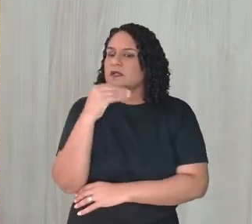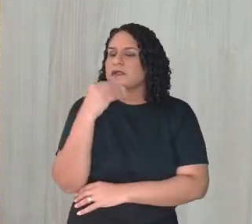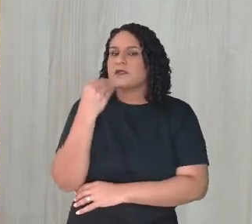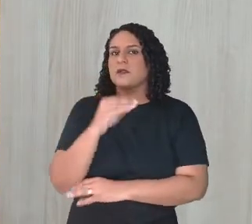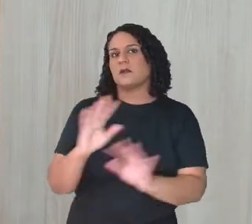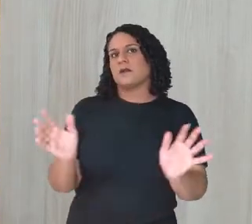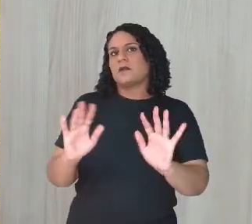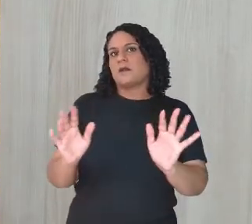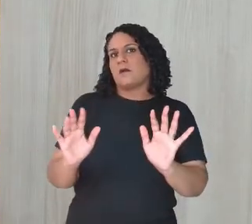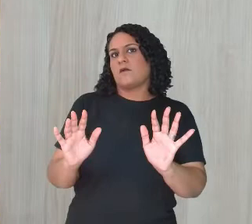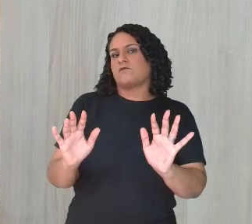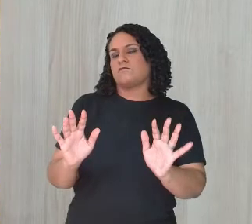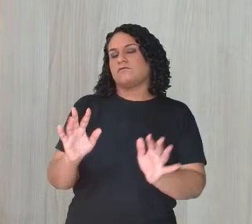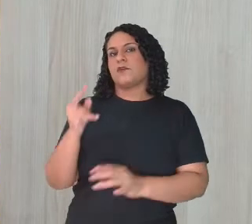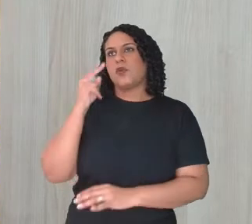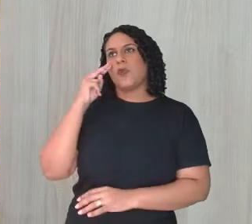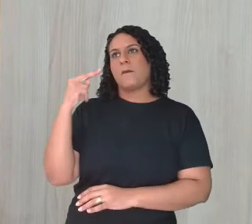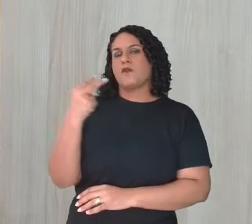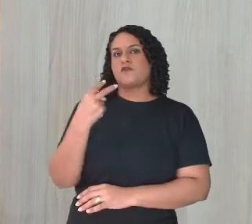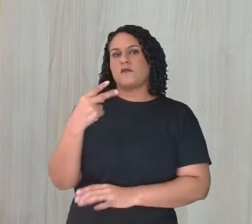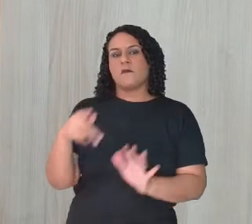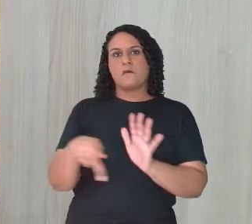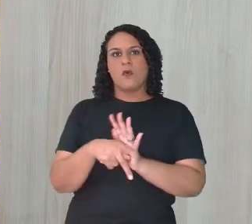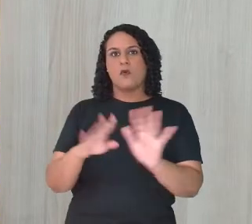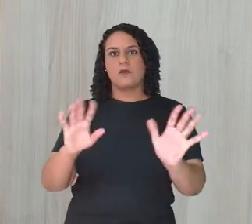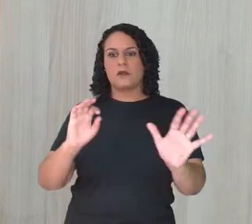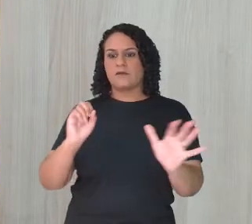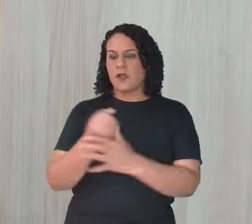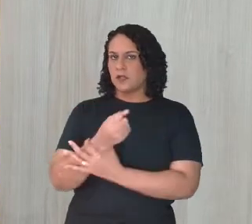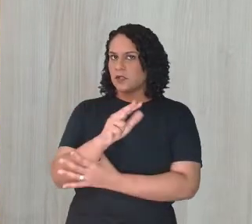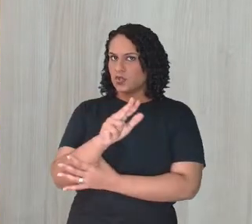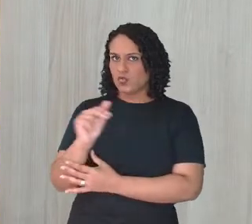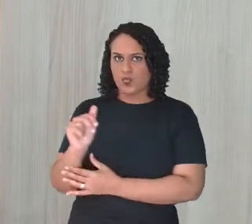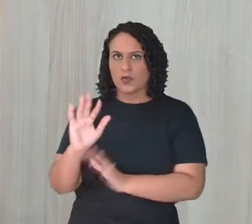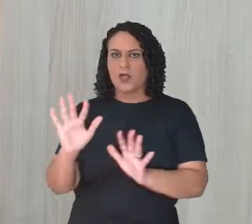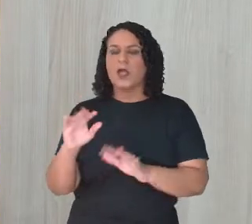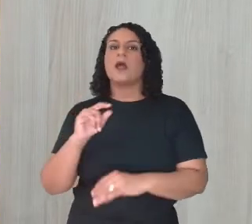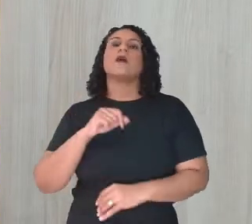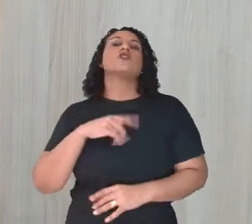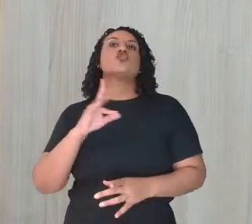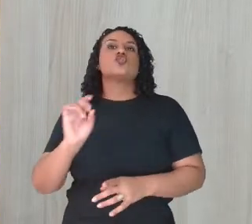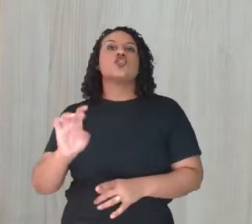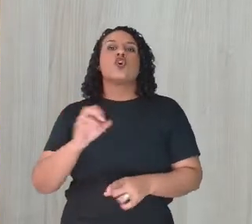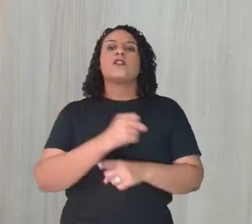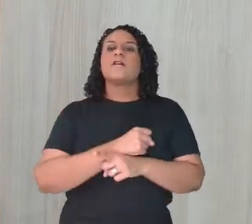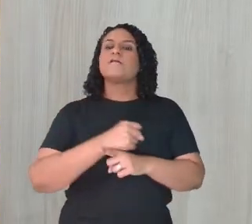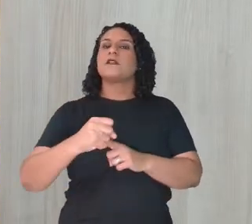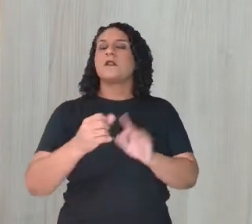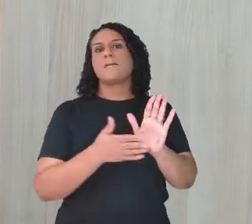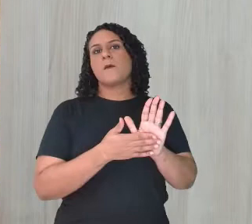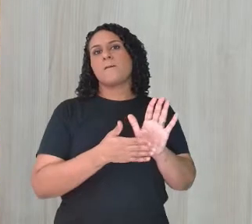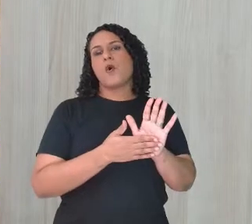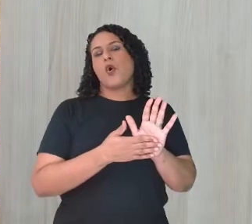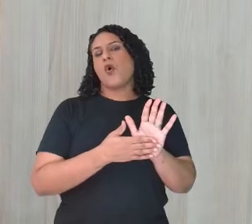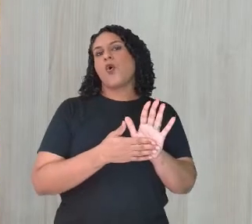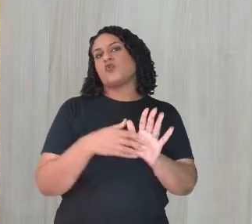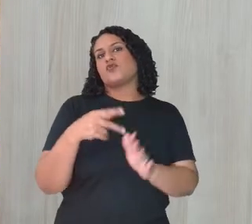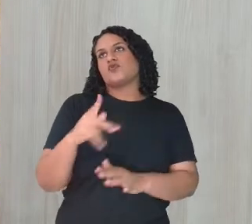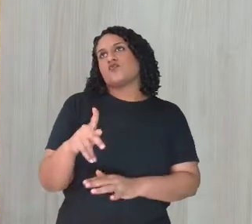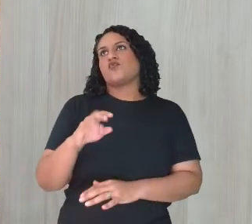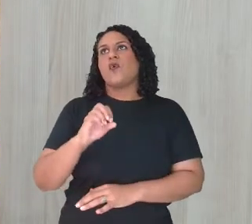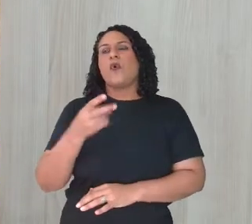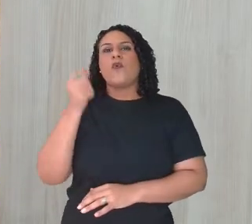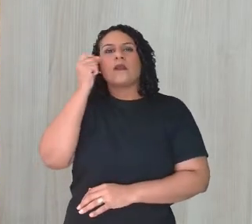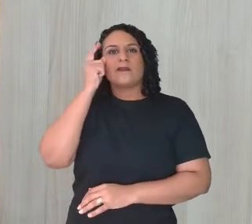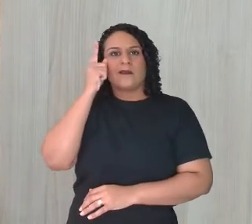pessoa do seu ponto de vista. Isso a gente não pode garantir nunca. É mais para que você defenda o seu ponto de vista e não convença o outro. Não é